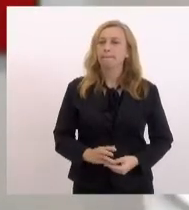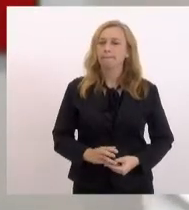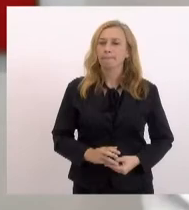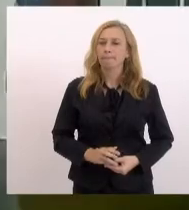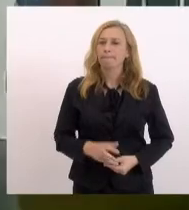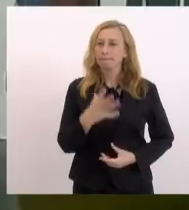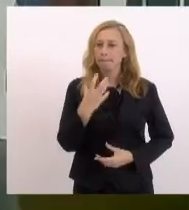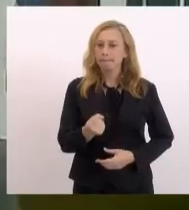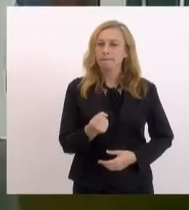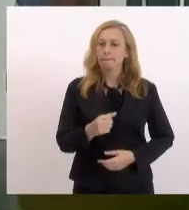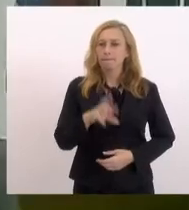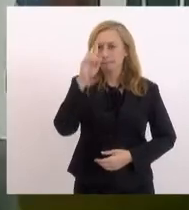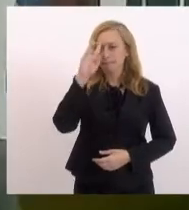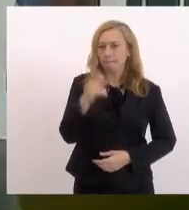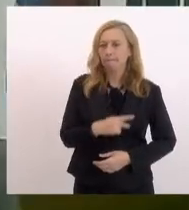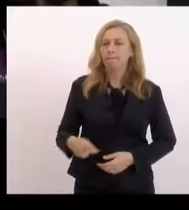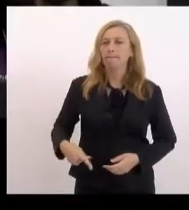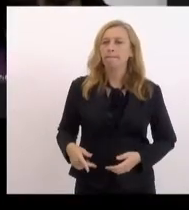Favorável,